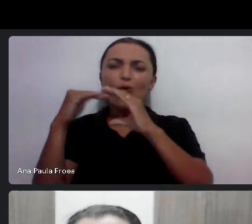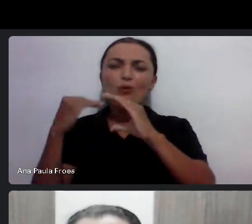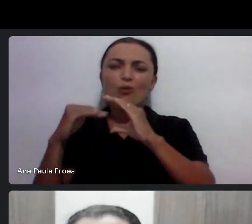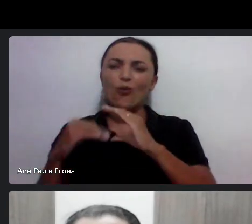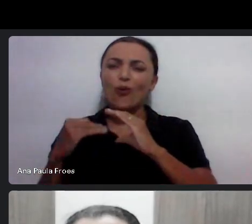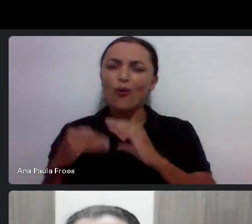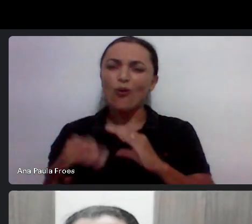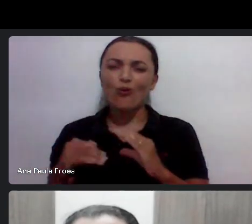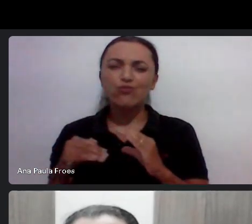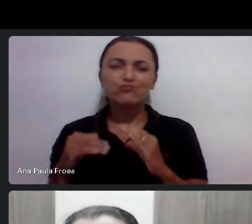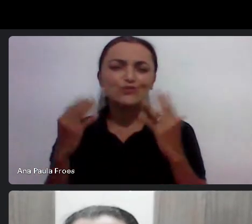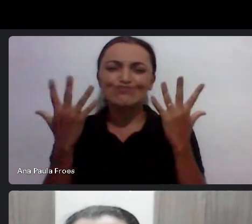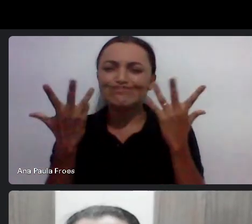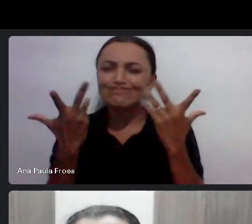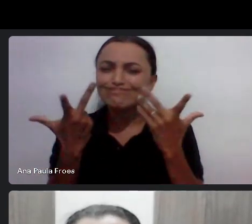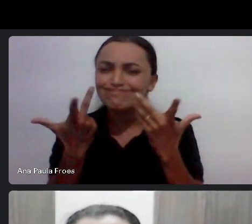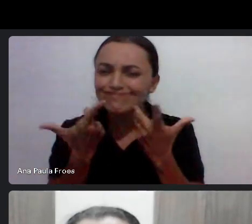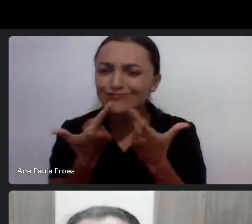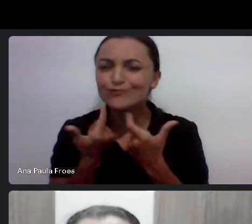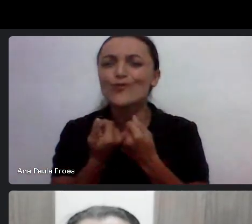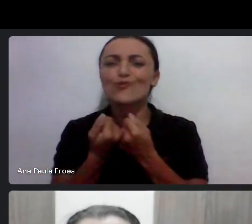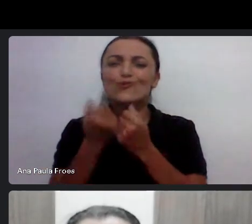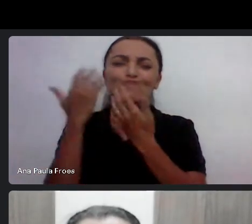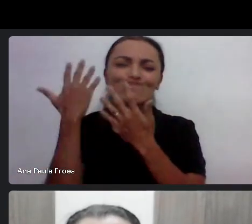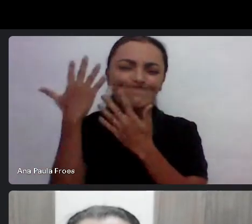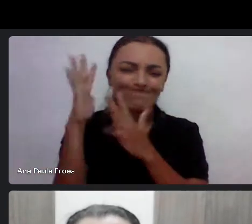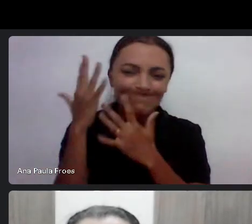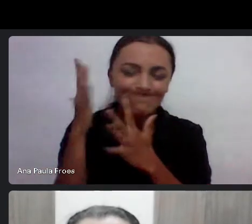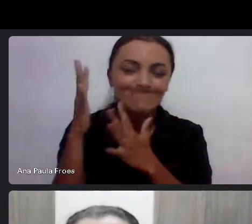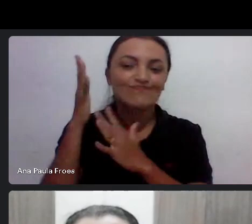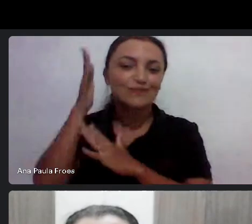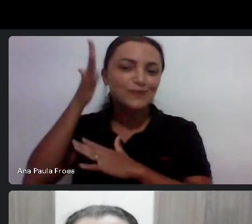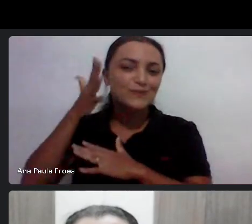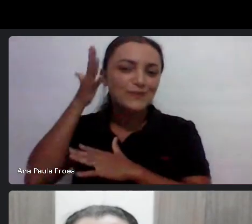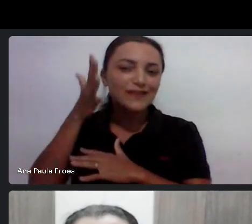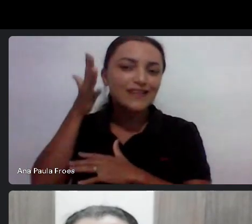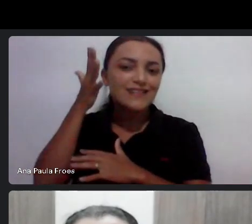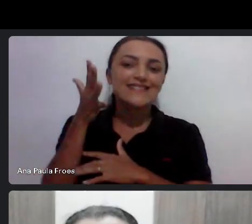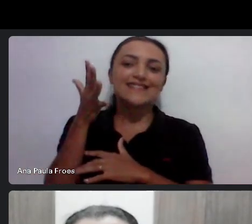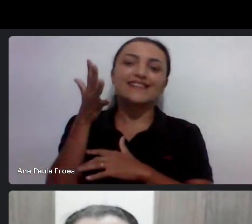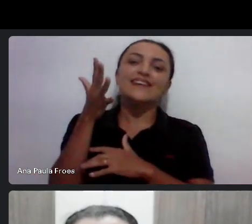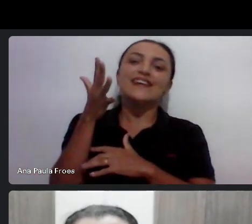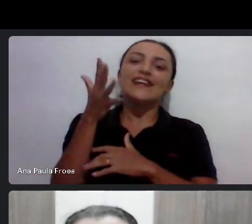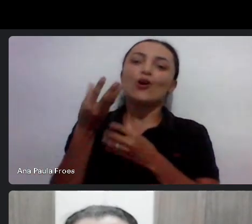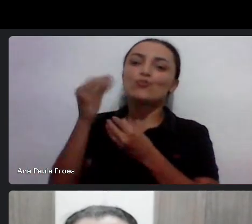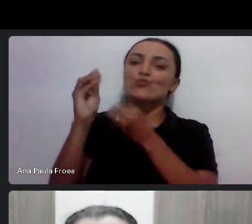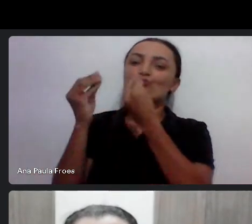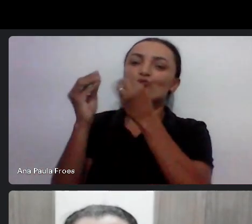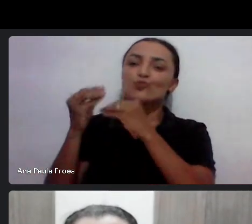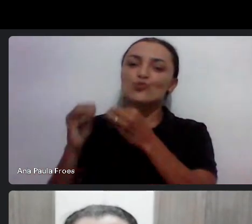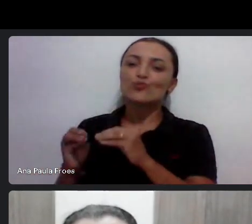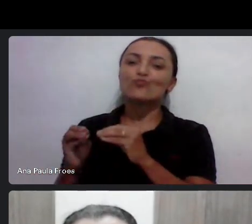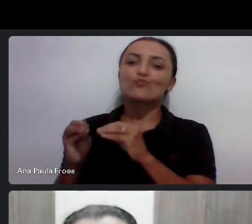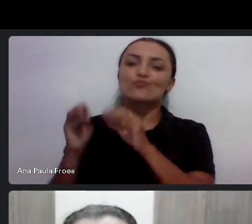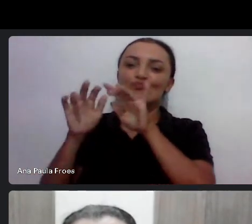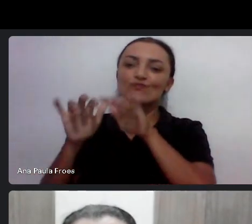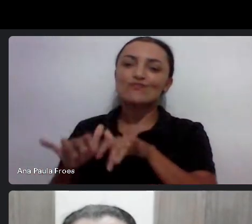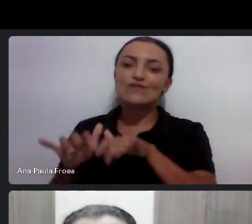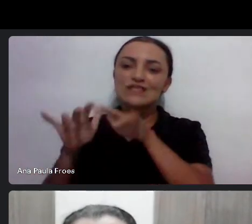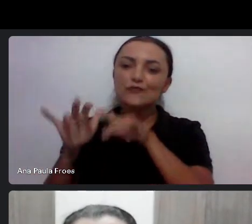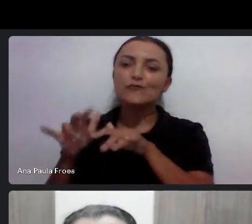pela palestra, pelas falas. Eu coloquei até ali no chat que é sempre importante a gente estar falando sobre